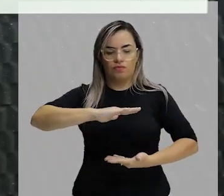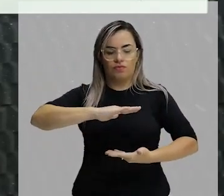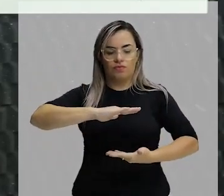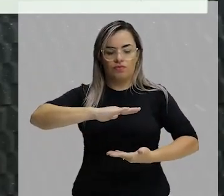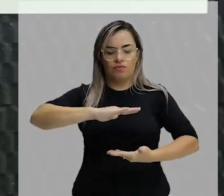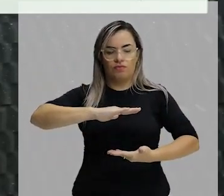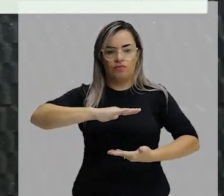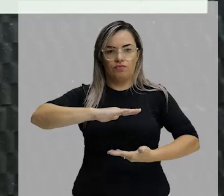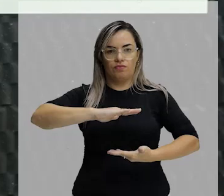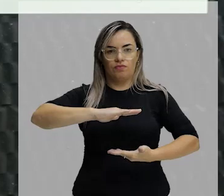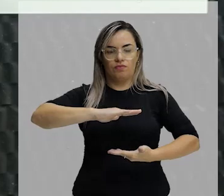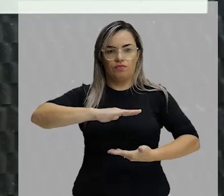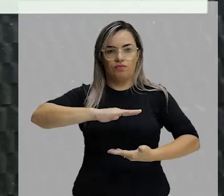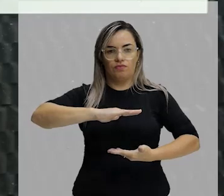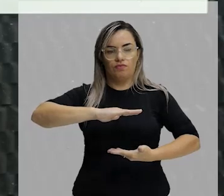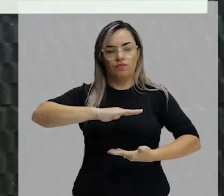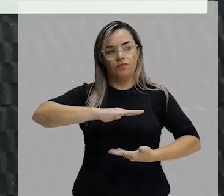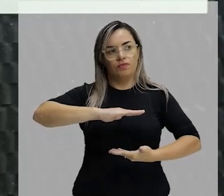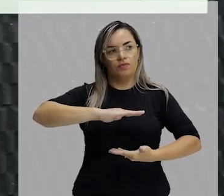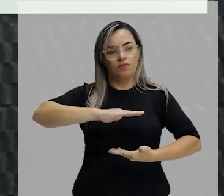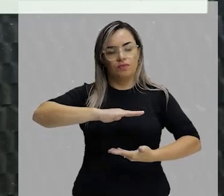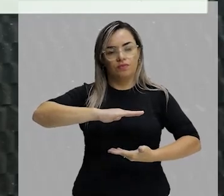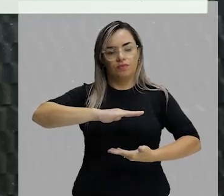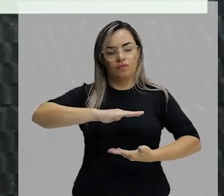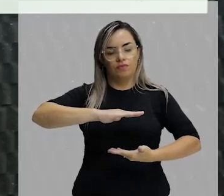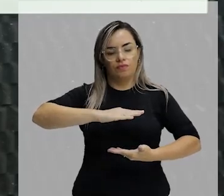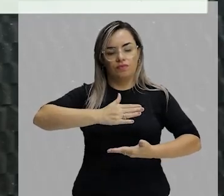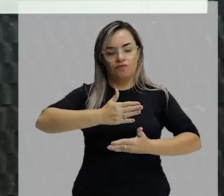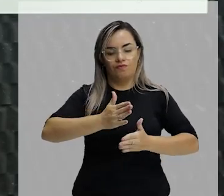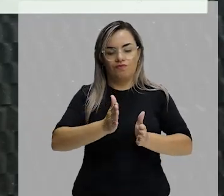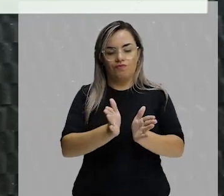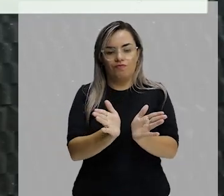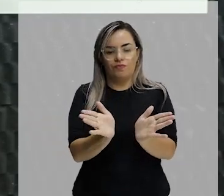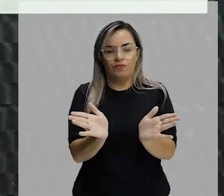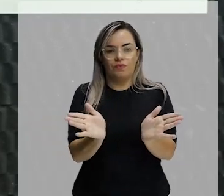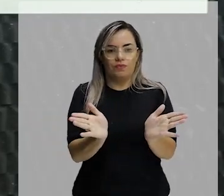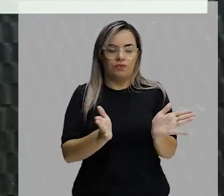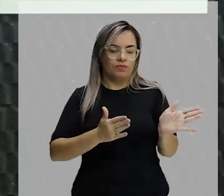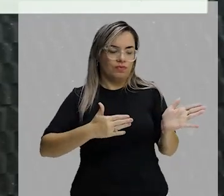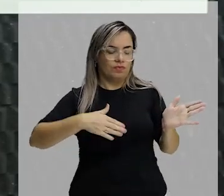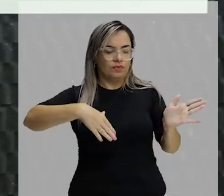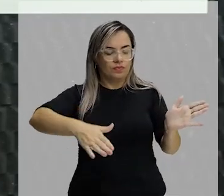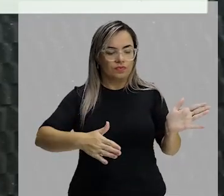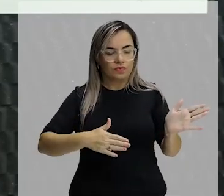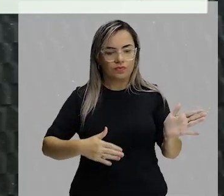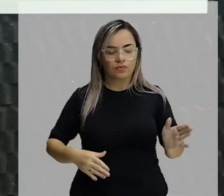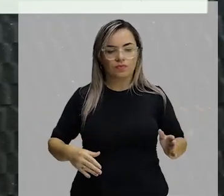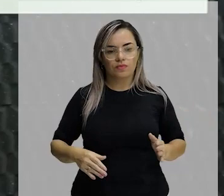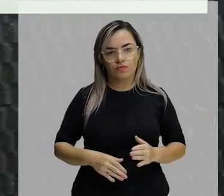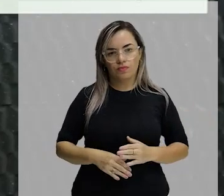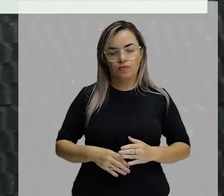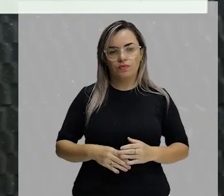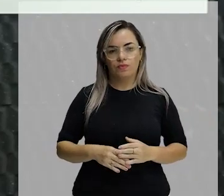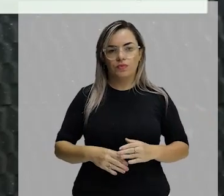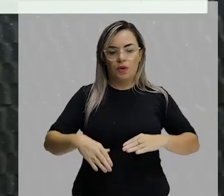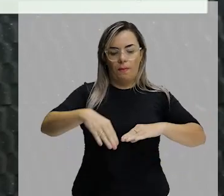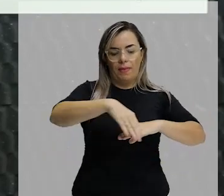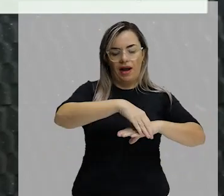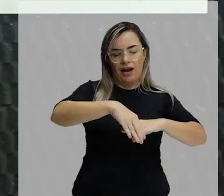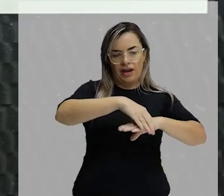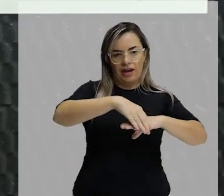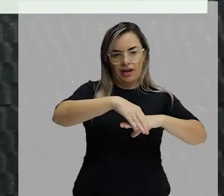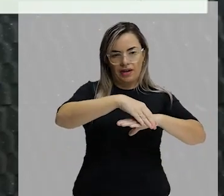figura. Né? É como se você pega um cubo e desmanchasse. Todo mundo já fez isso, pegou uma caixa de sapato e desmanchou.